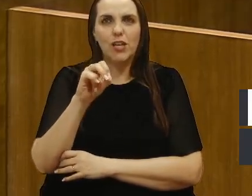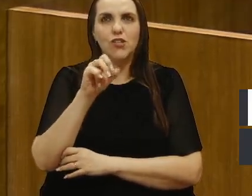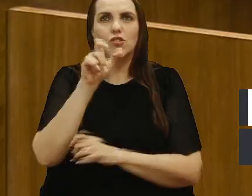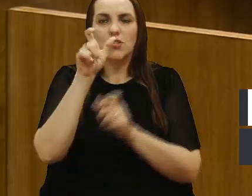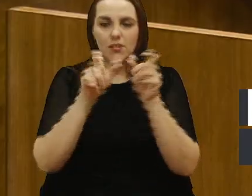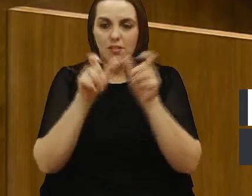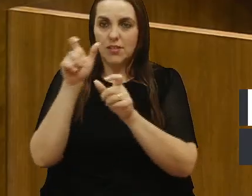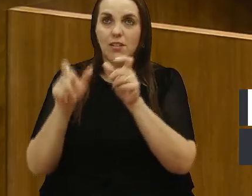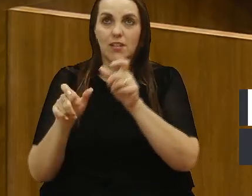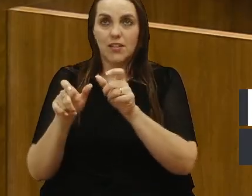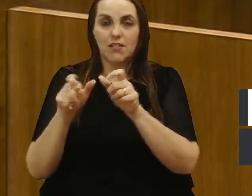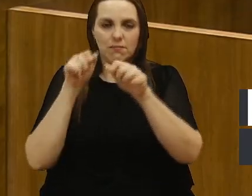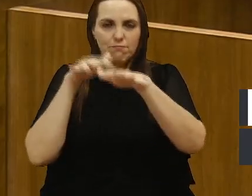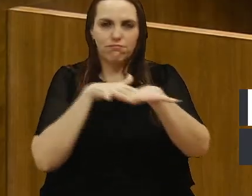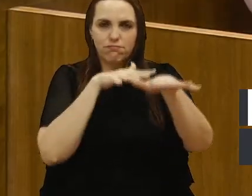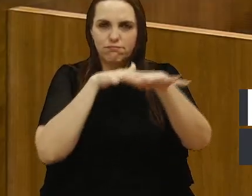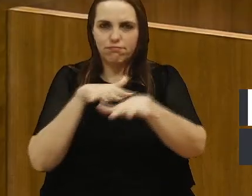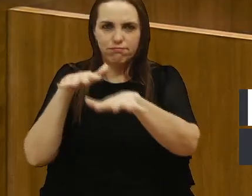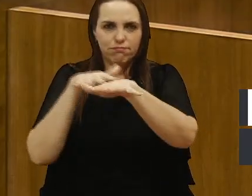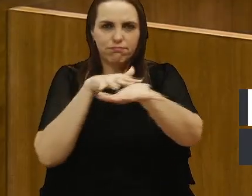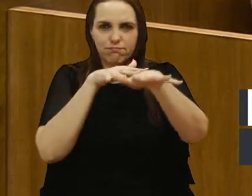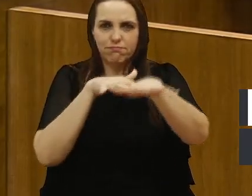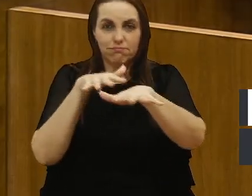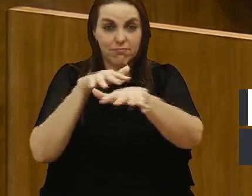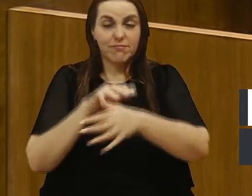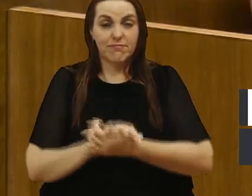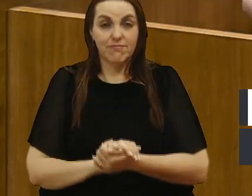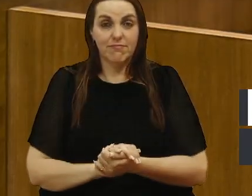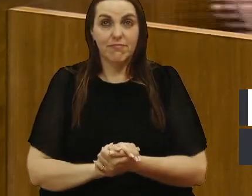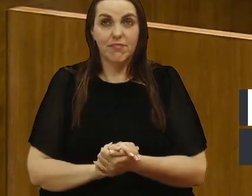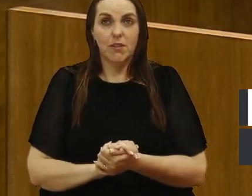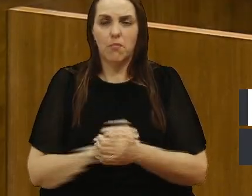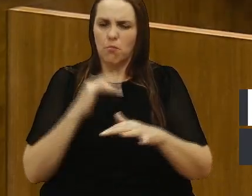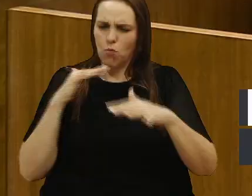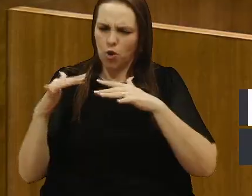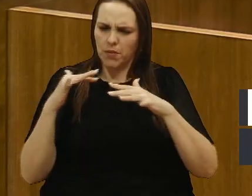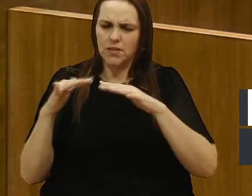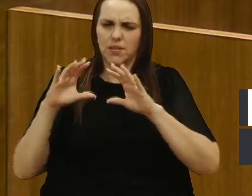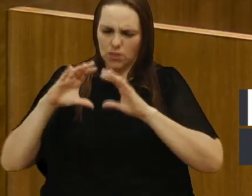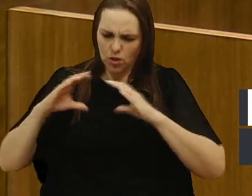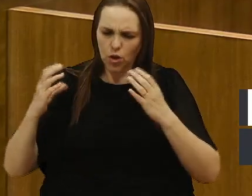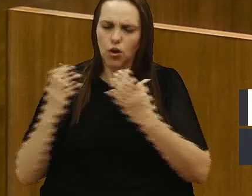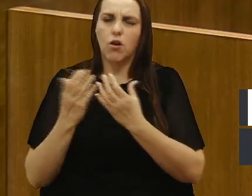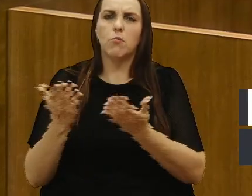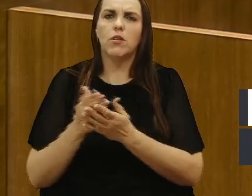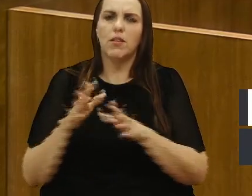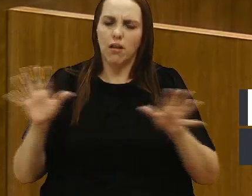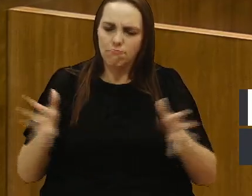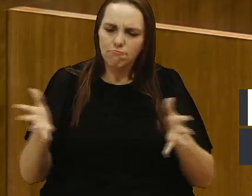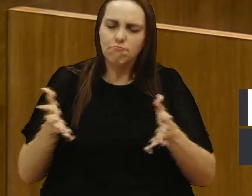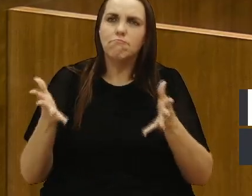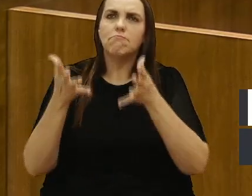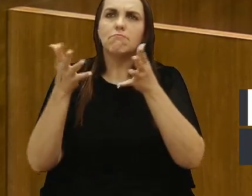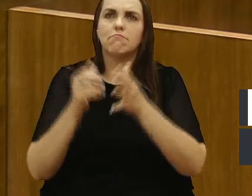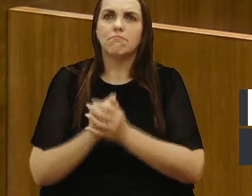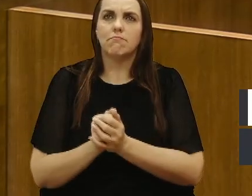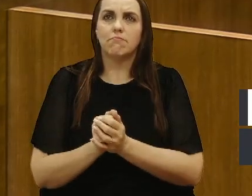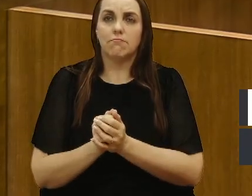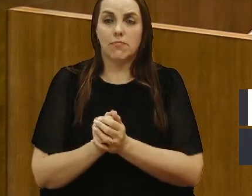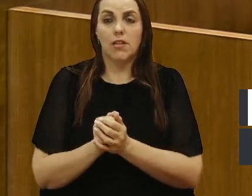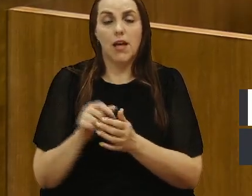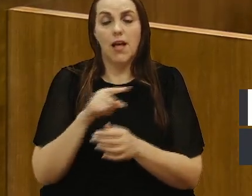figurantes na avenida, desfilando, por mobilização da comunidade, mobilização